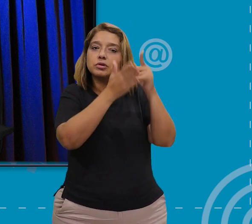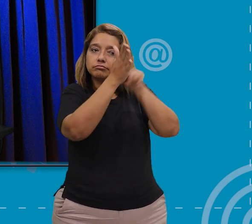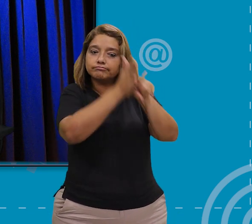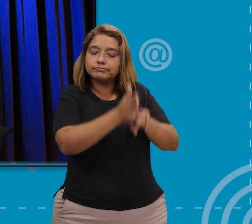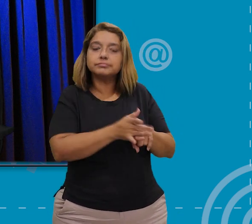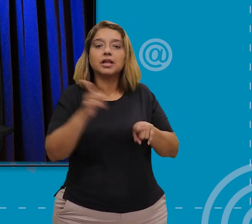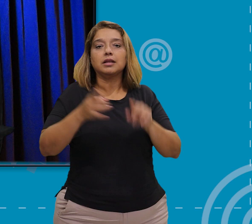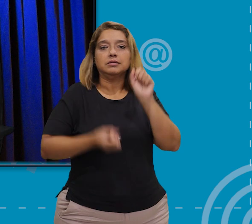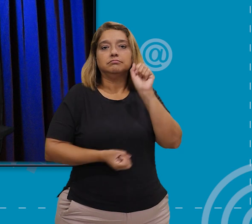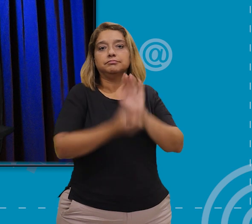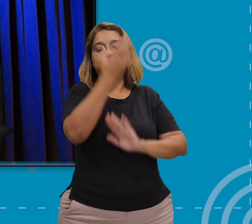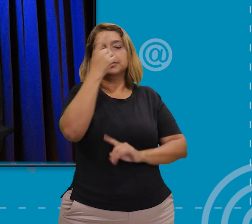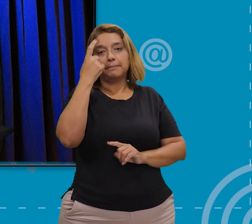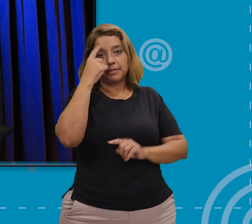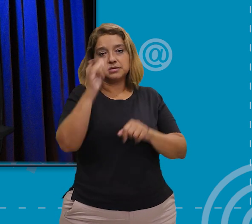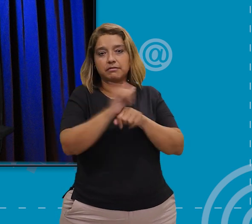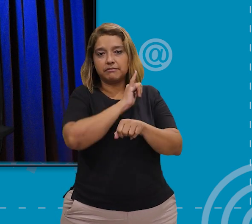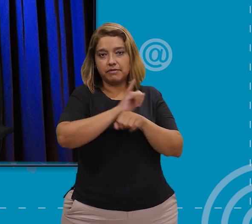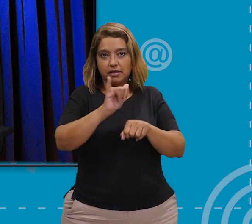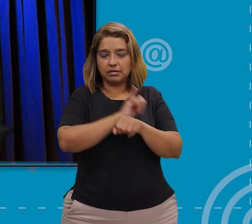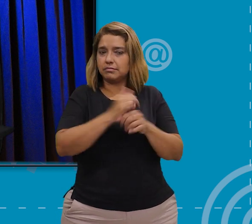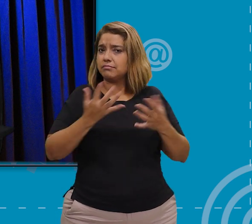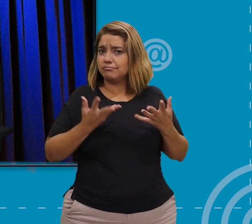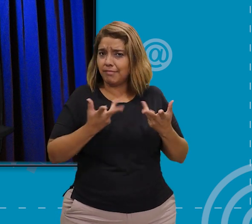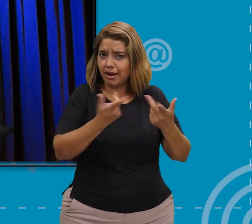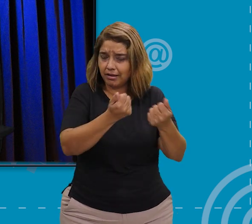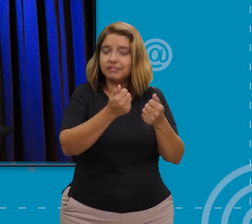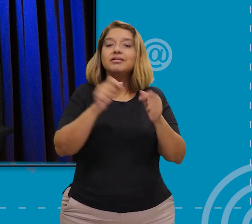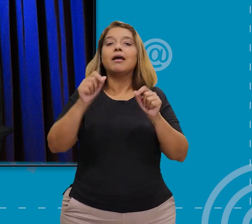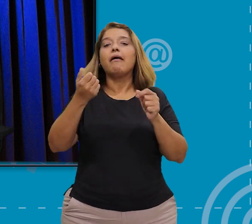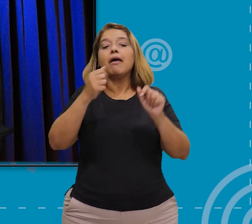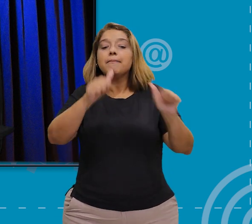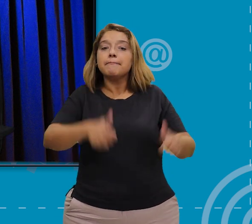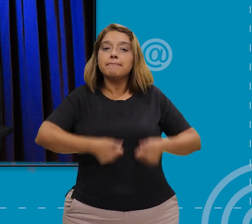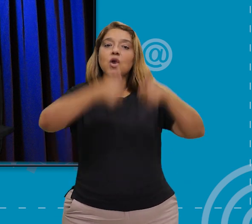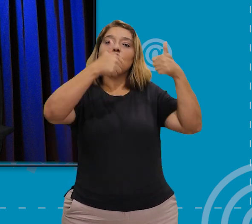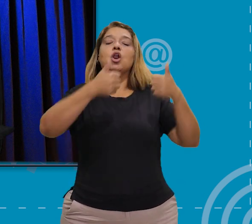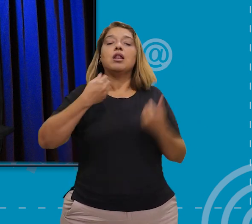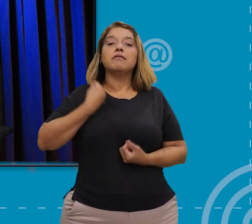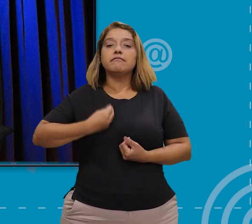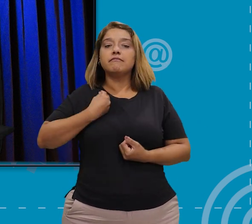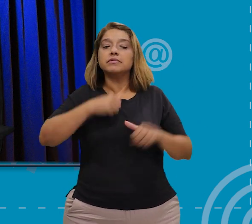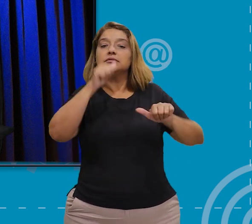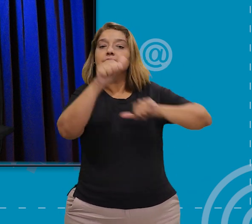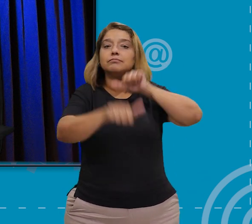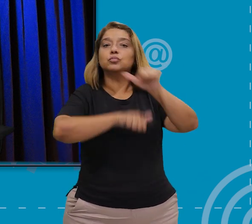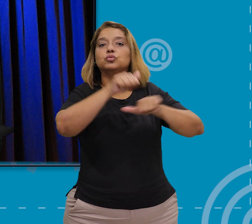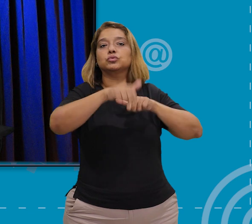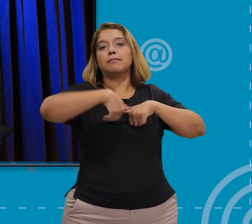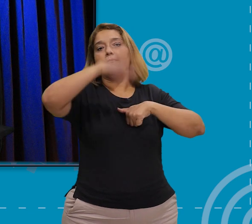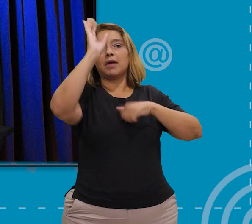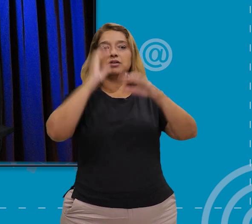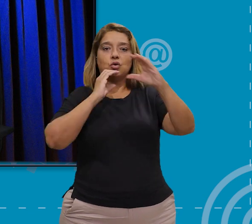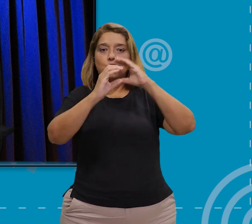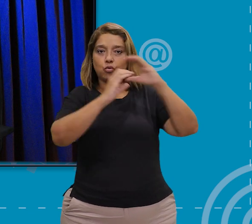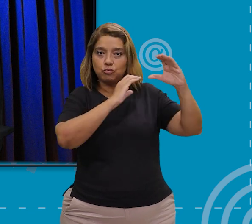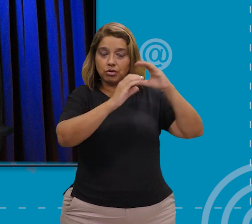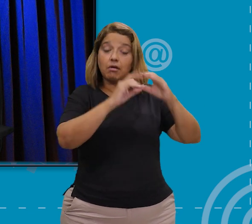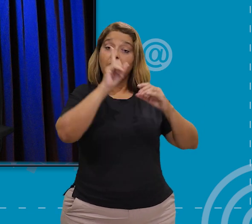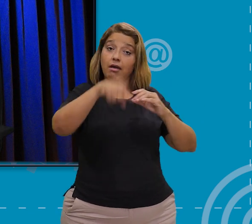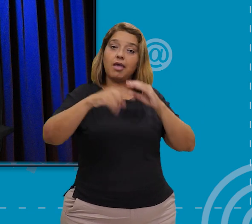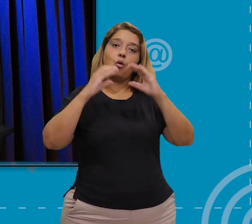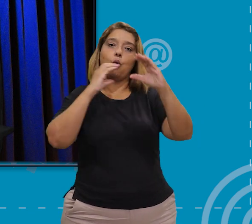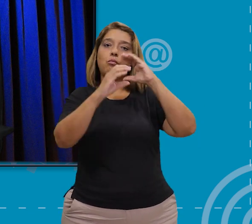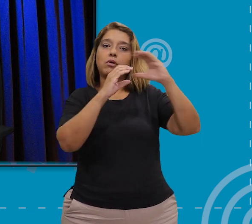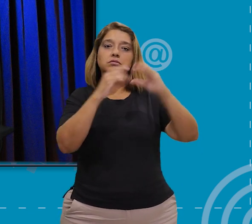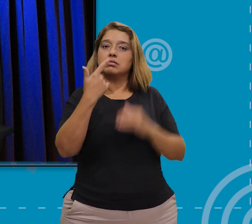incrível para quem acredita e quer melhorar, né, mudar a sua forma de comunicação, que é a comunicação não violenta.